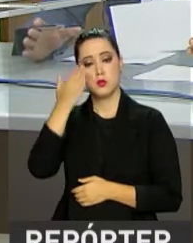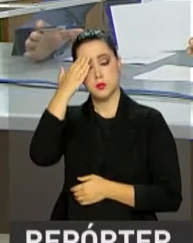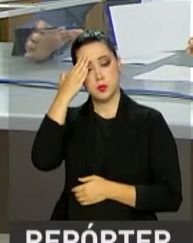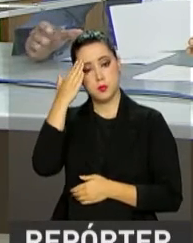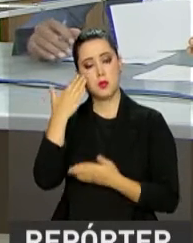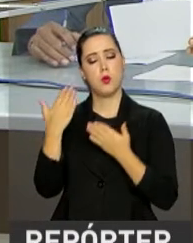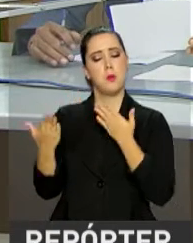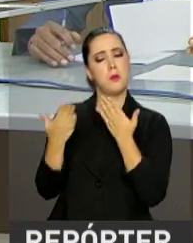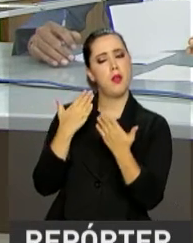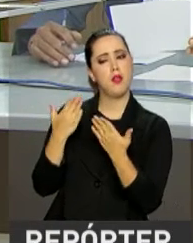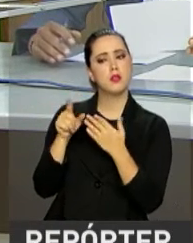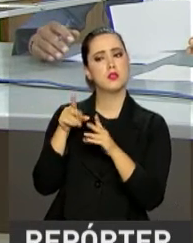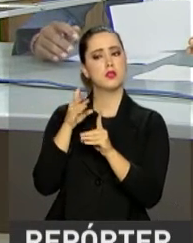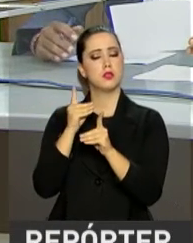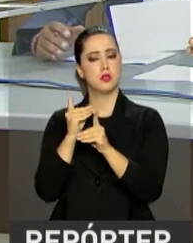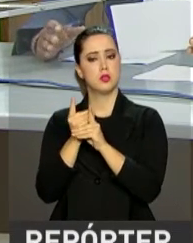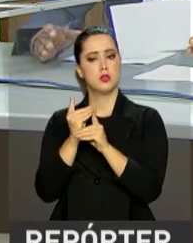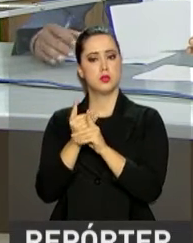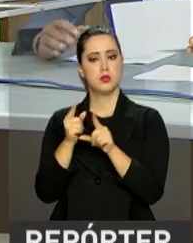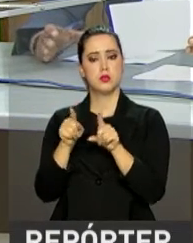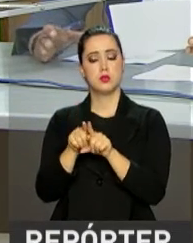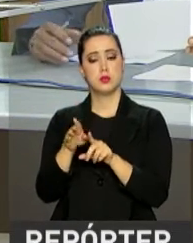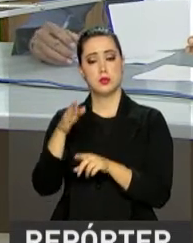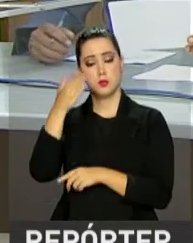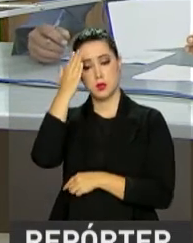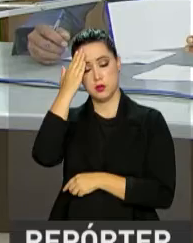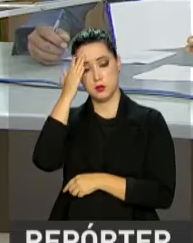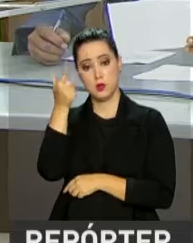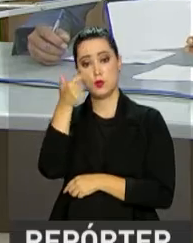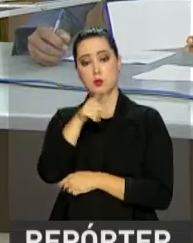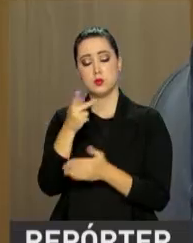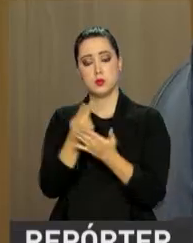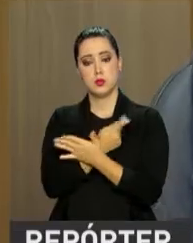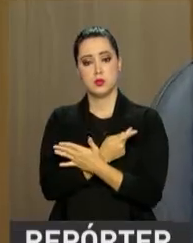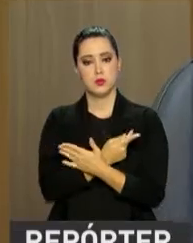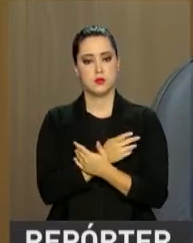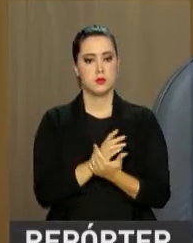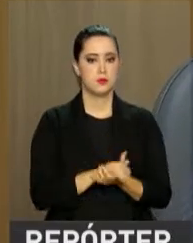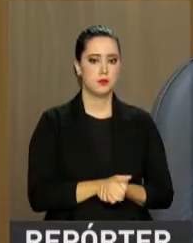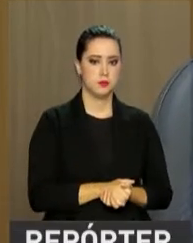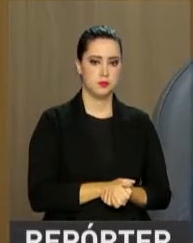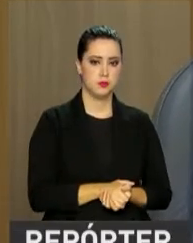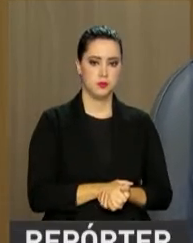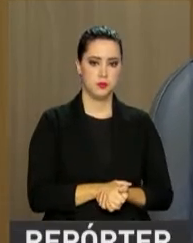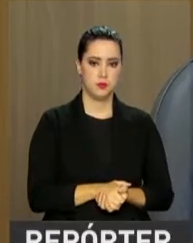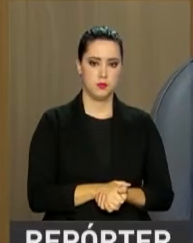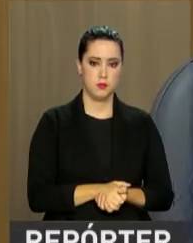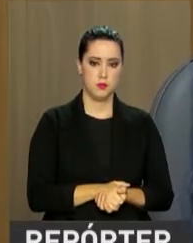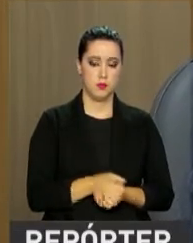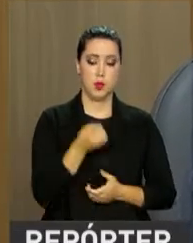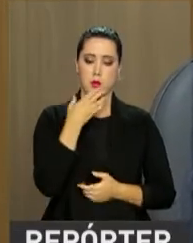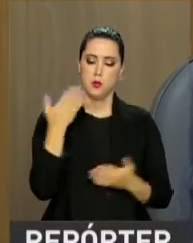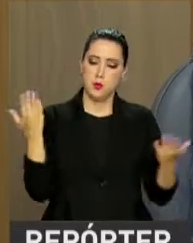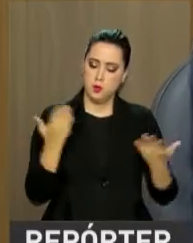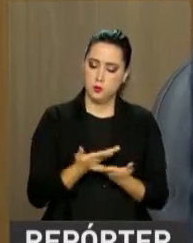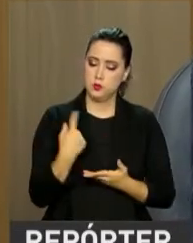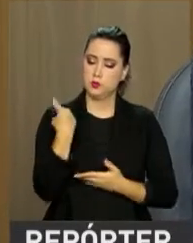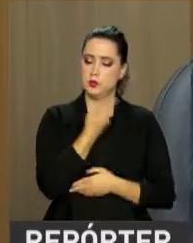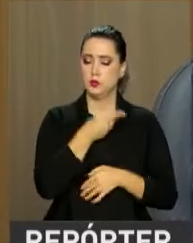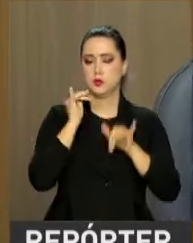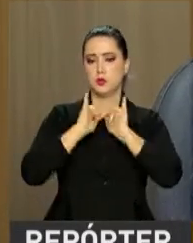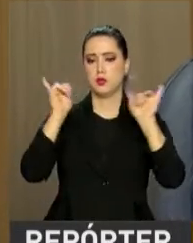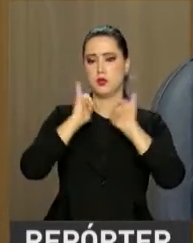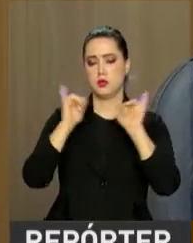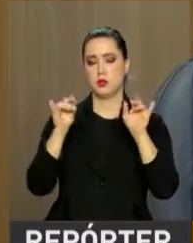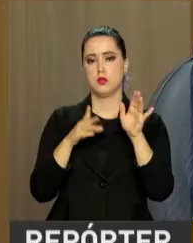pequeno balanço desse encontro e também de saber se outros virão bom hoje nós lançamos que a gente chama